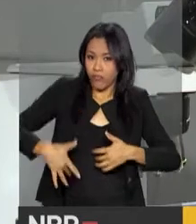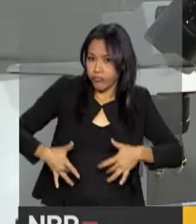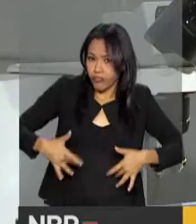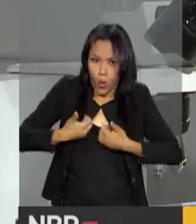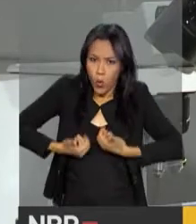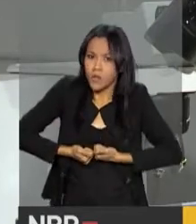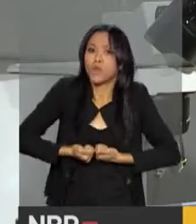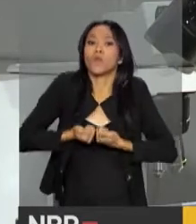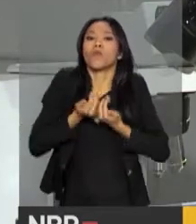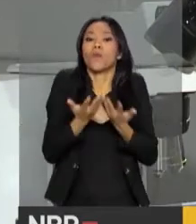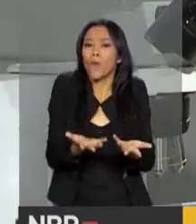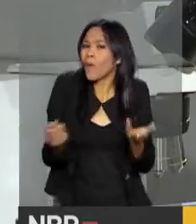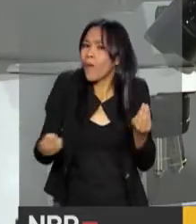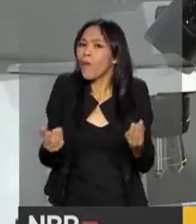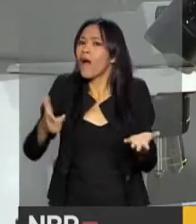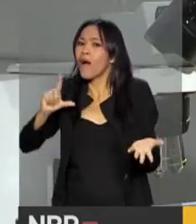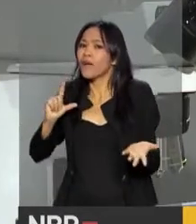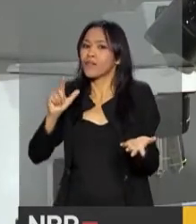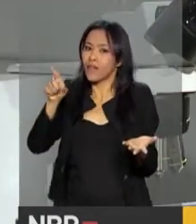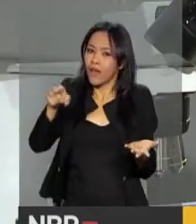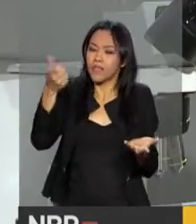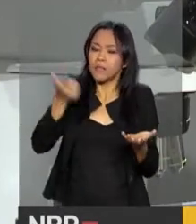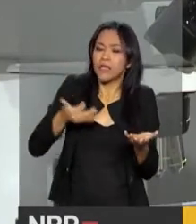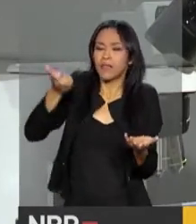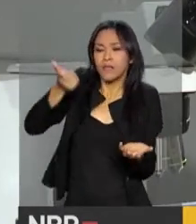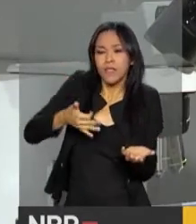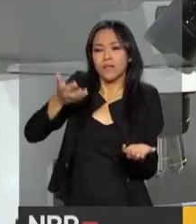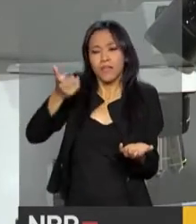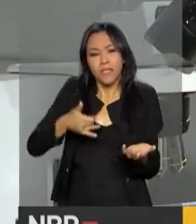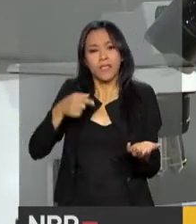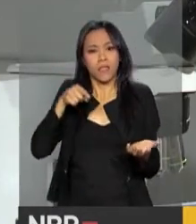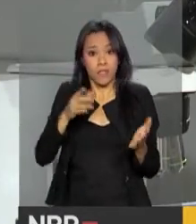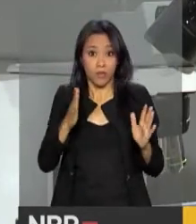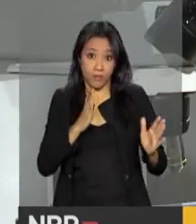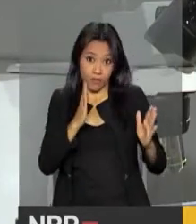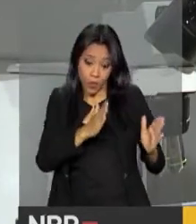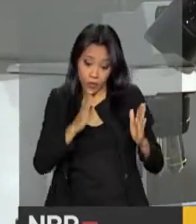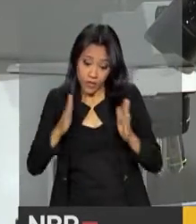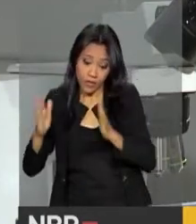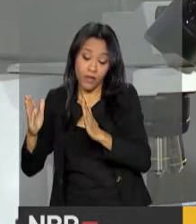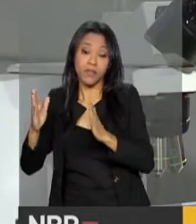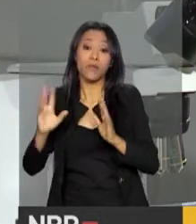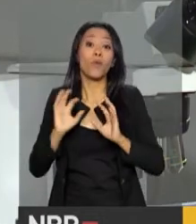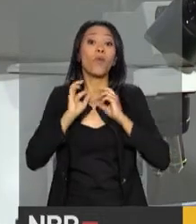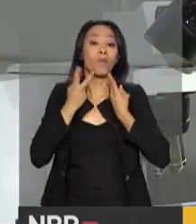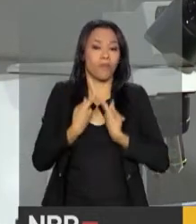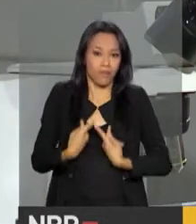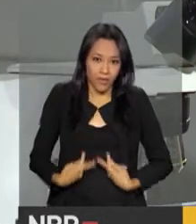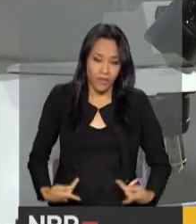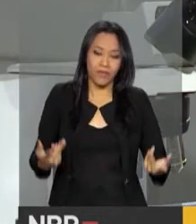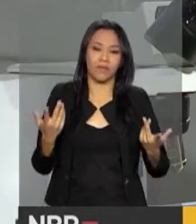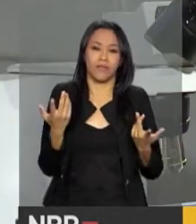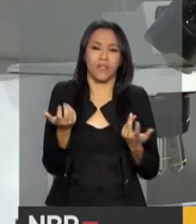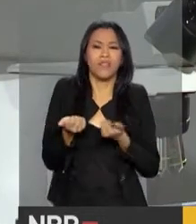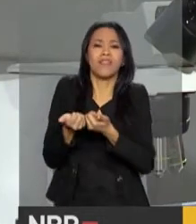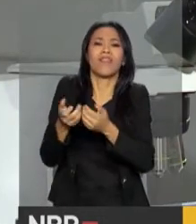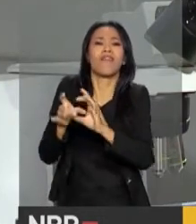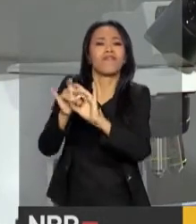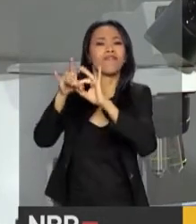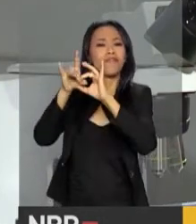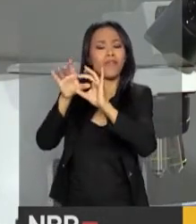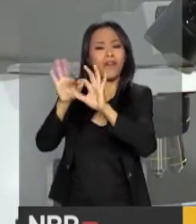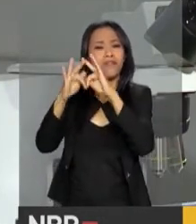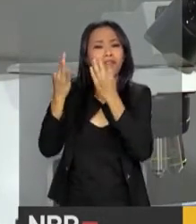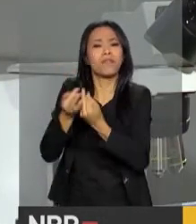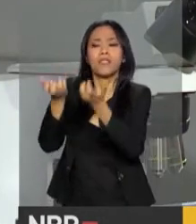momento é do processo de doação a gente quer sempre trazer um lado humano processo e deixar a família nos contar